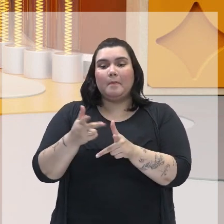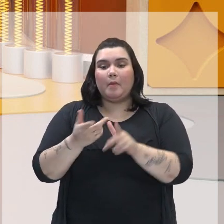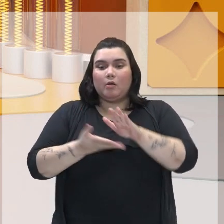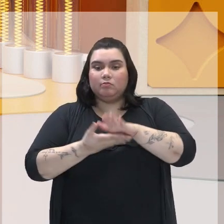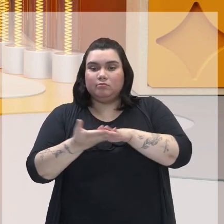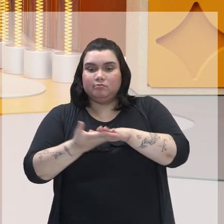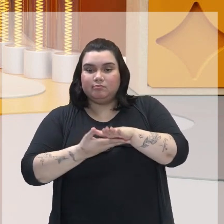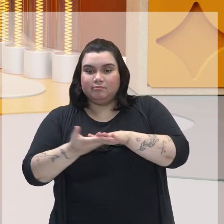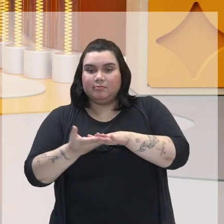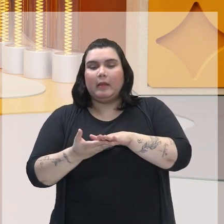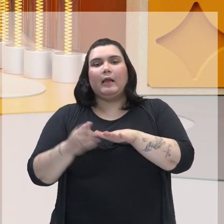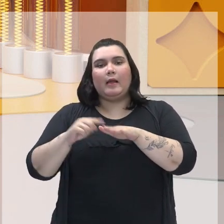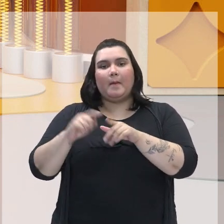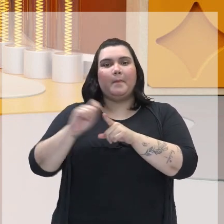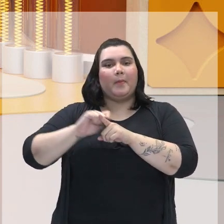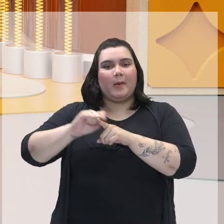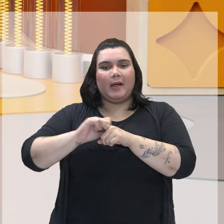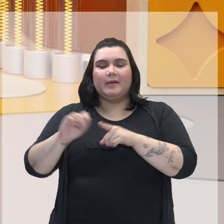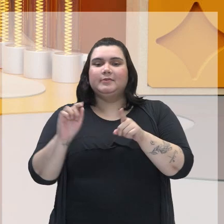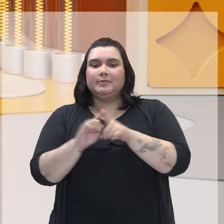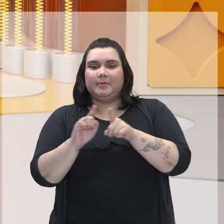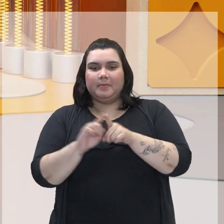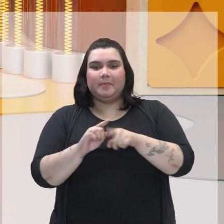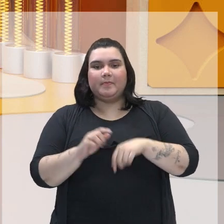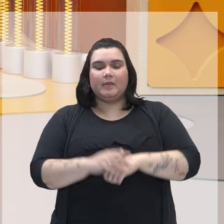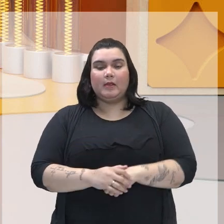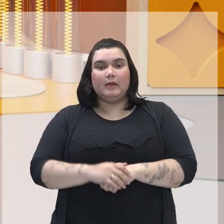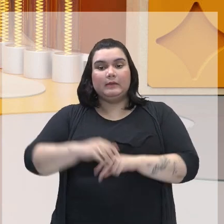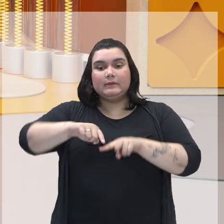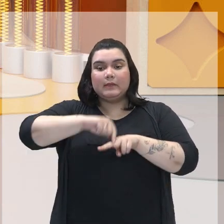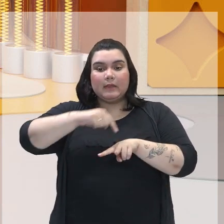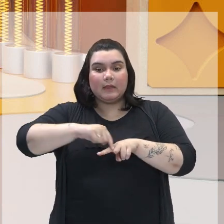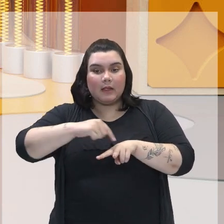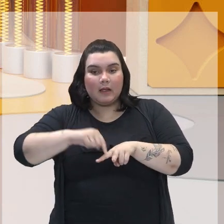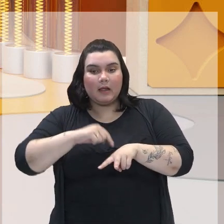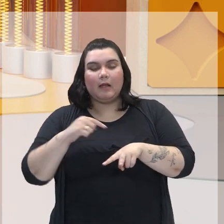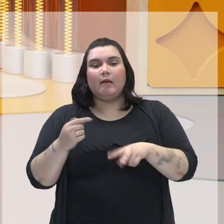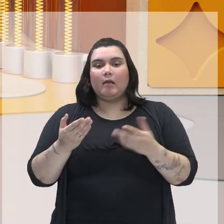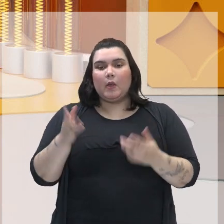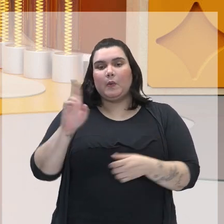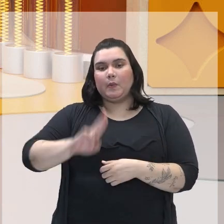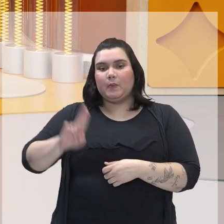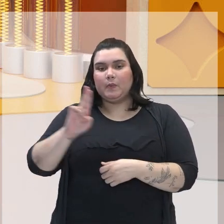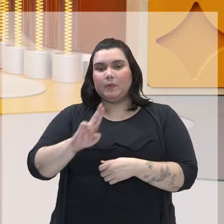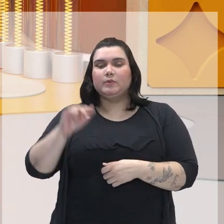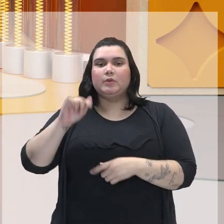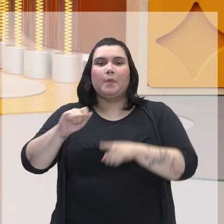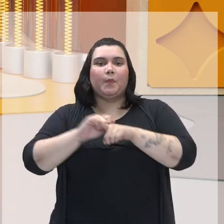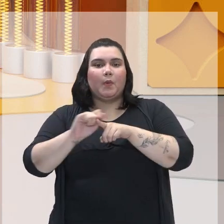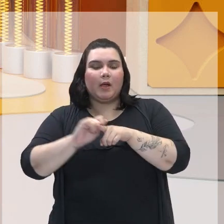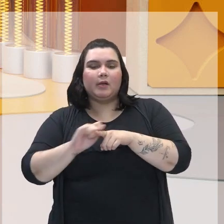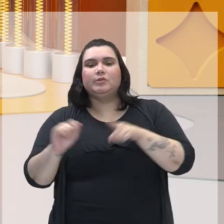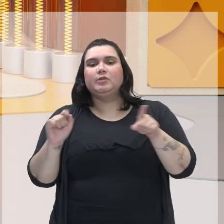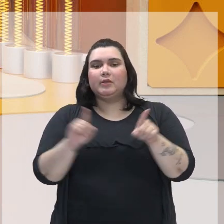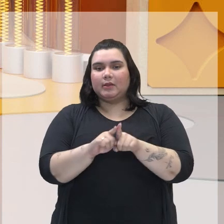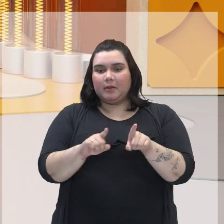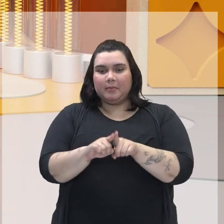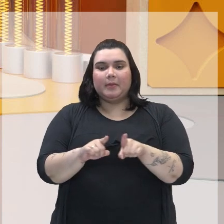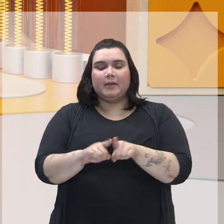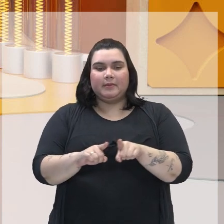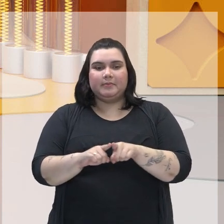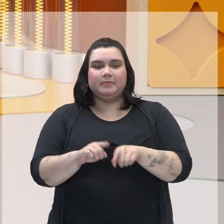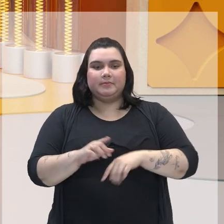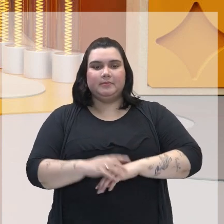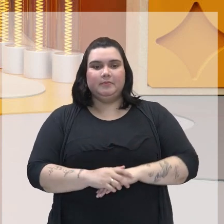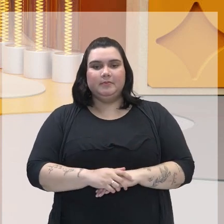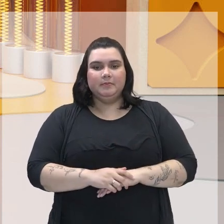você podemos calçar, nossas sandálias, né, de determinadas marcas que utilizam também bastante borracha para fazer os seus solados.